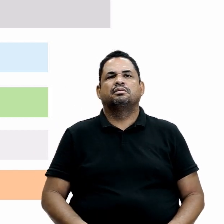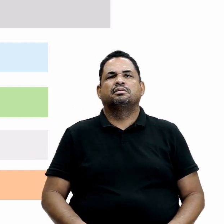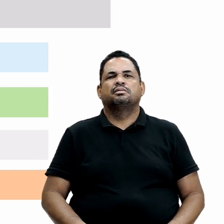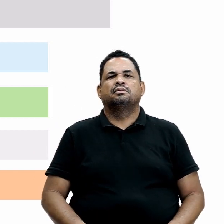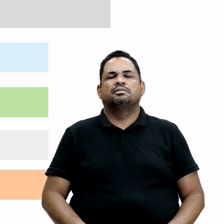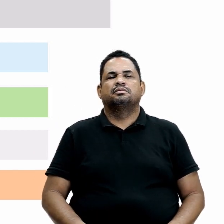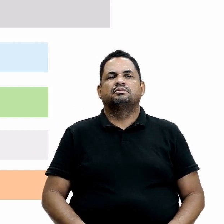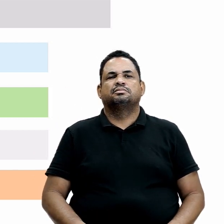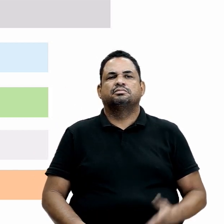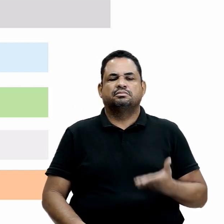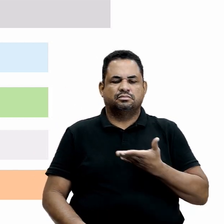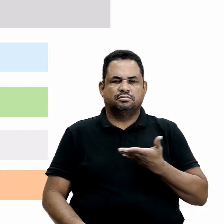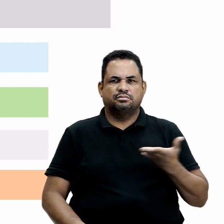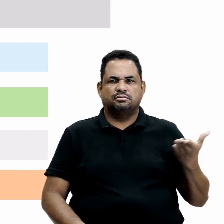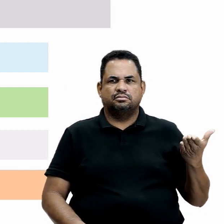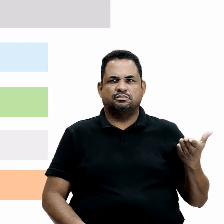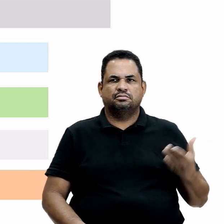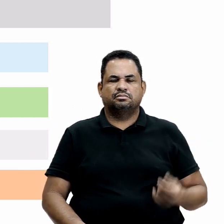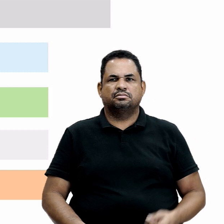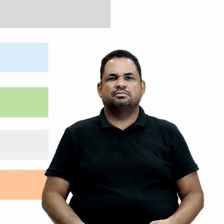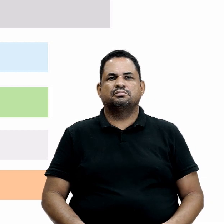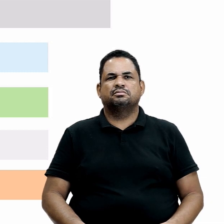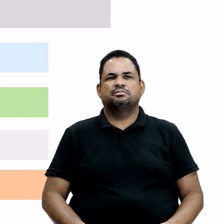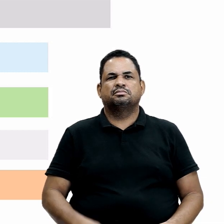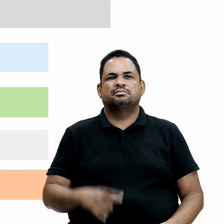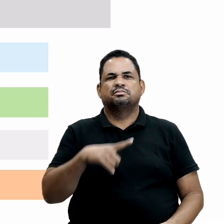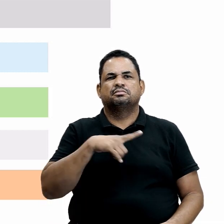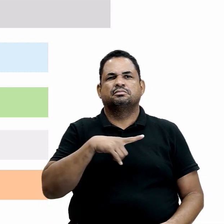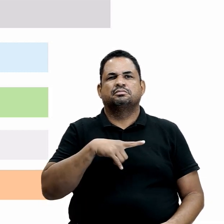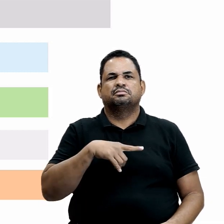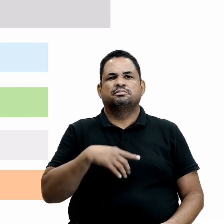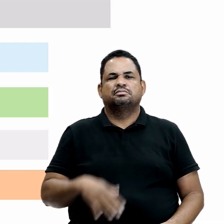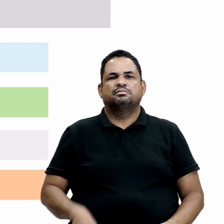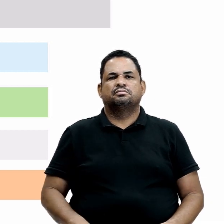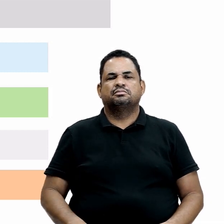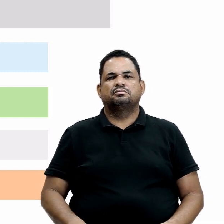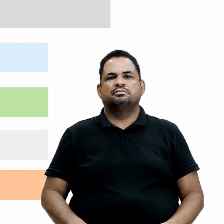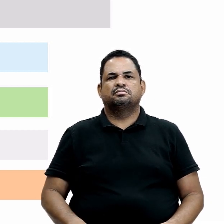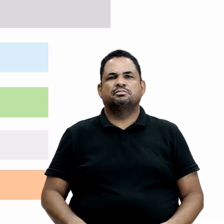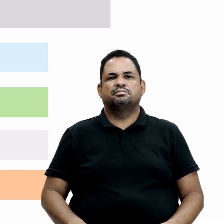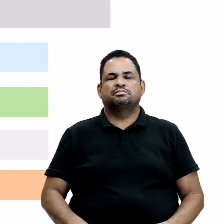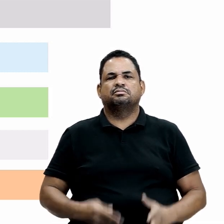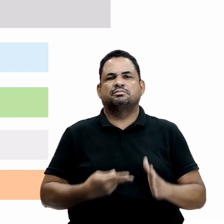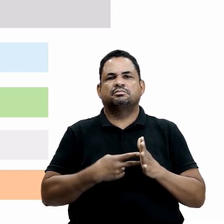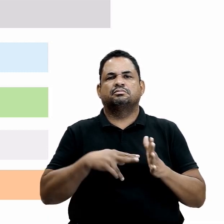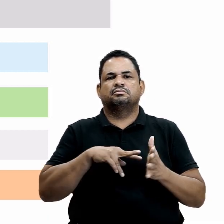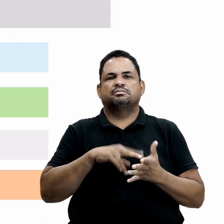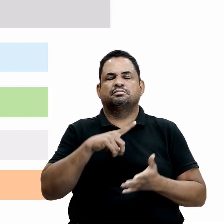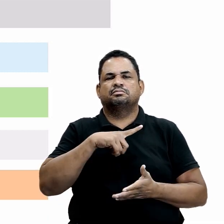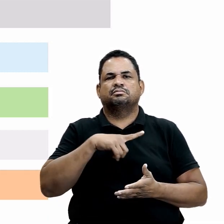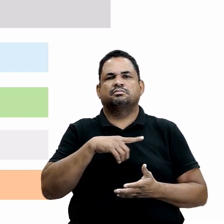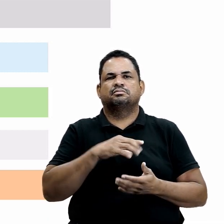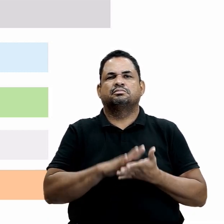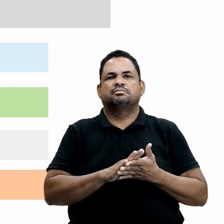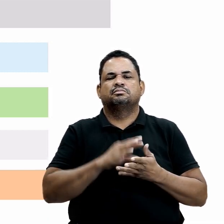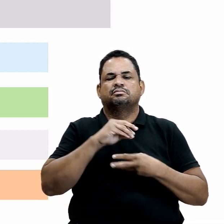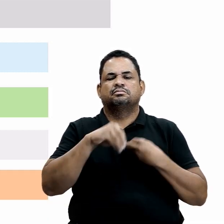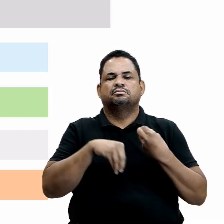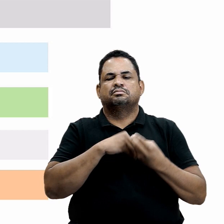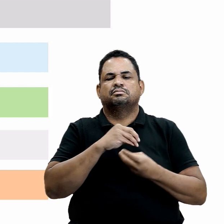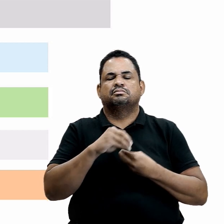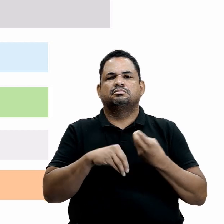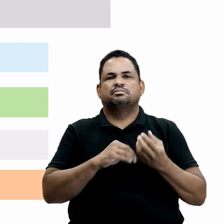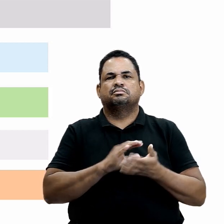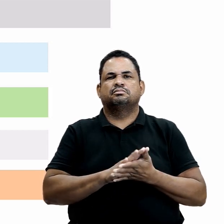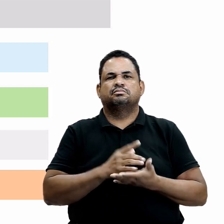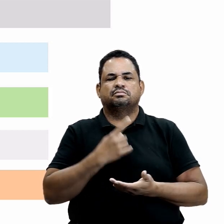acabando de expressar. Presença de solução aquosa significa dizer que eu tenho ali já uma mistura homogênea,